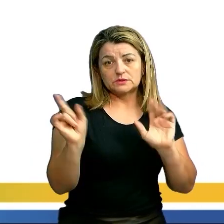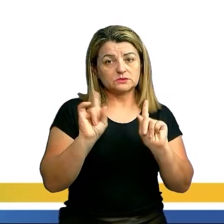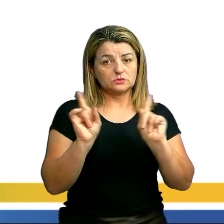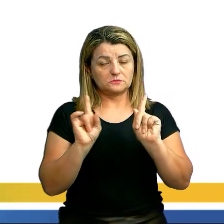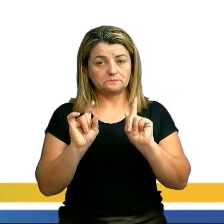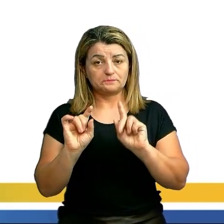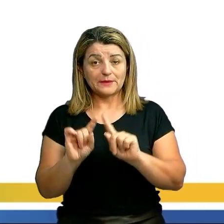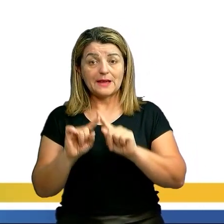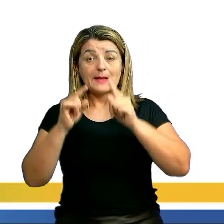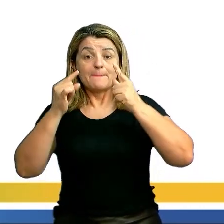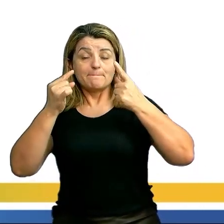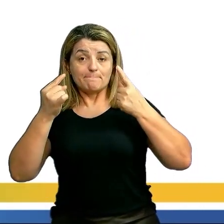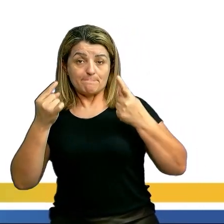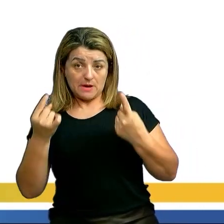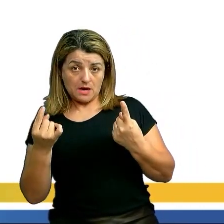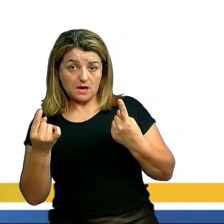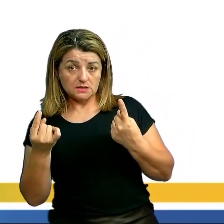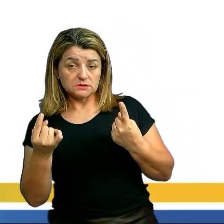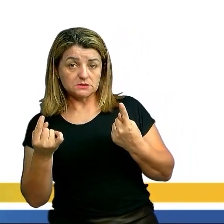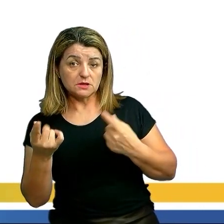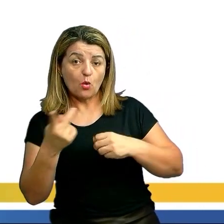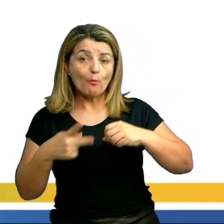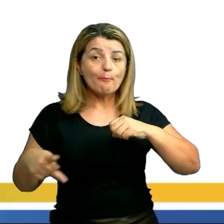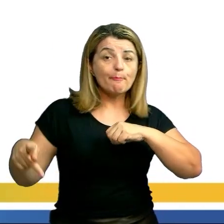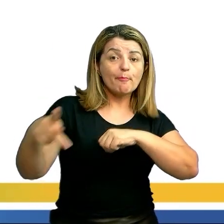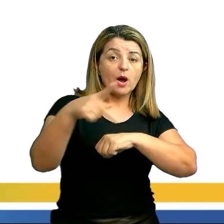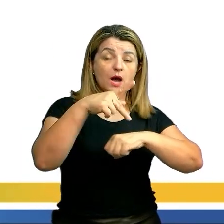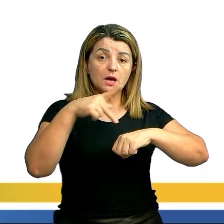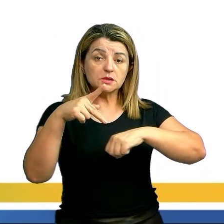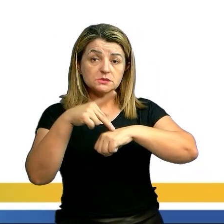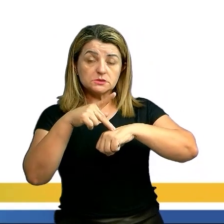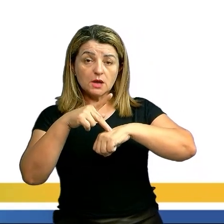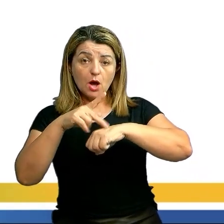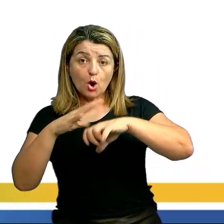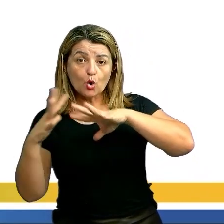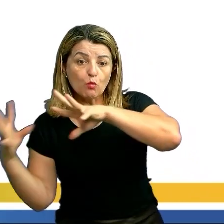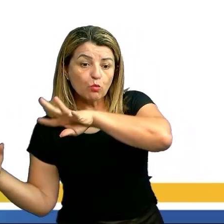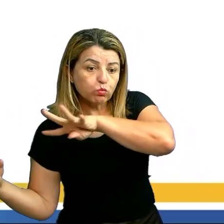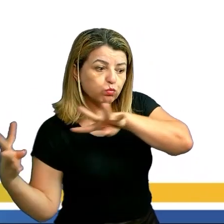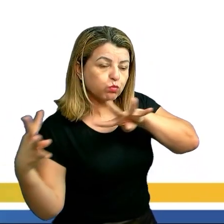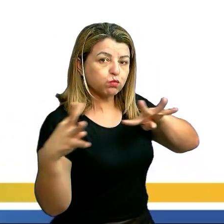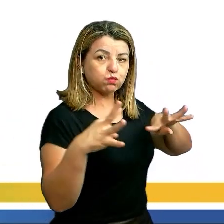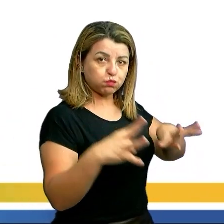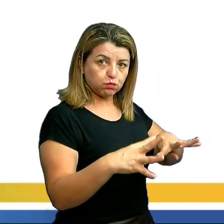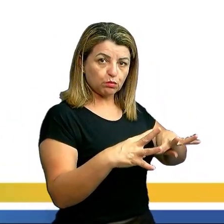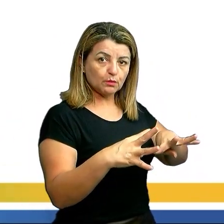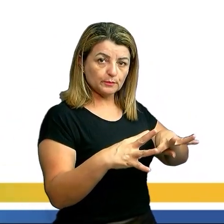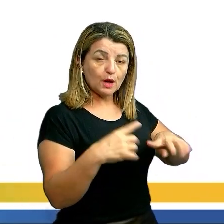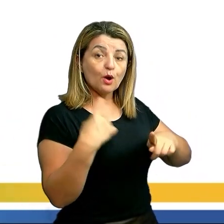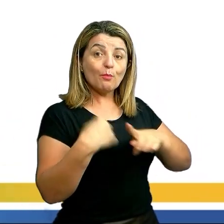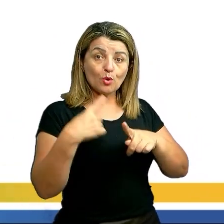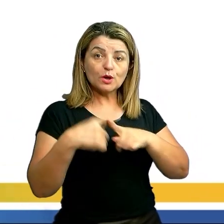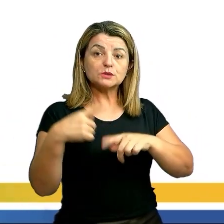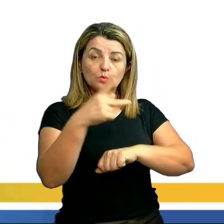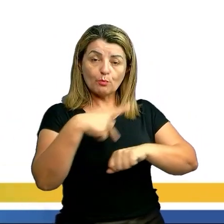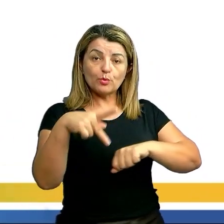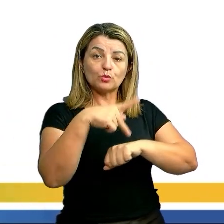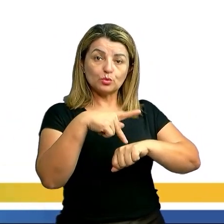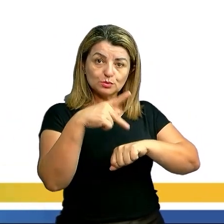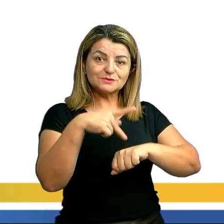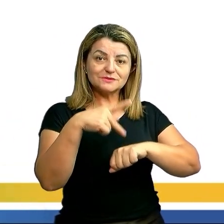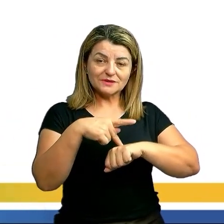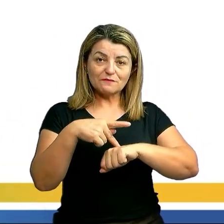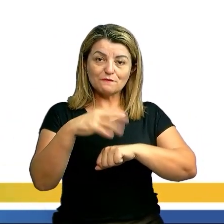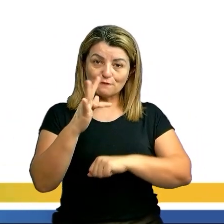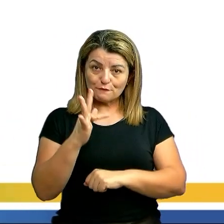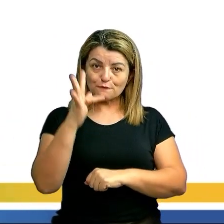mas ele digamos, países que o mundo está de olho neles. Por quê? Porque são países que são